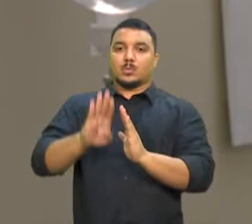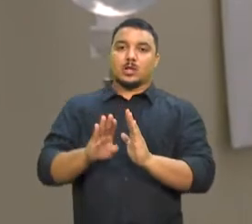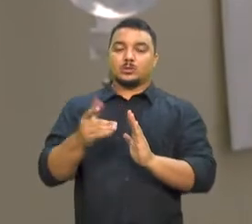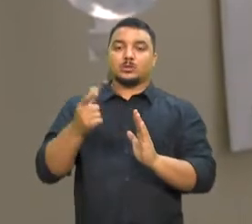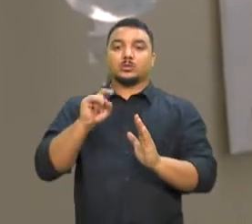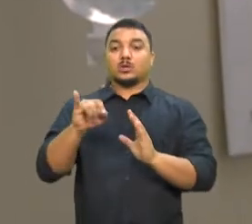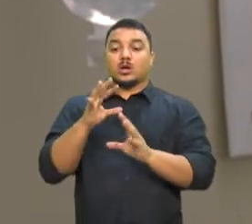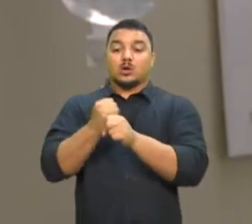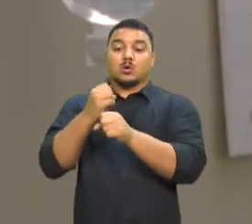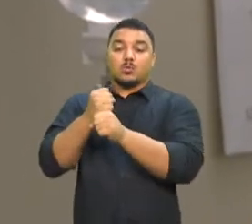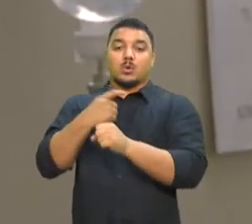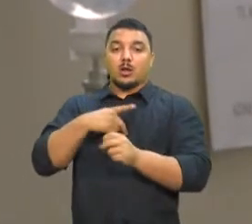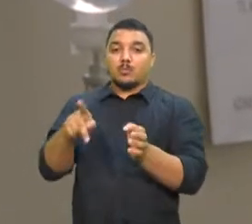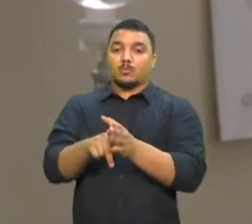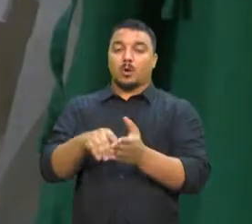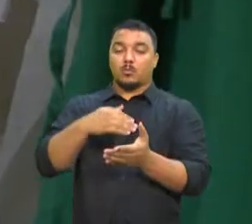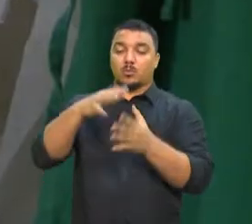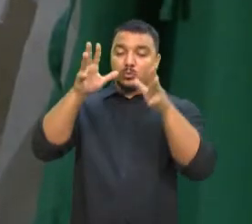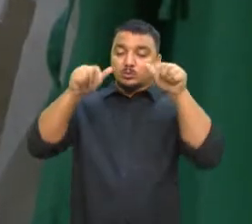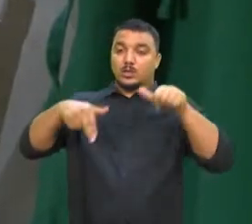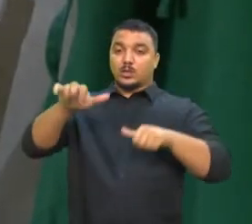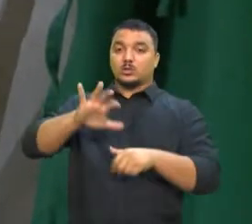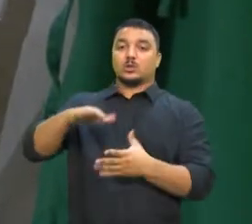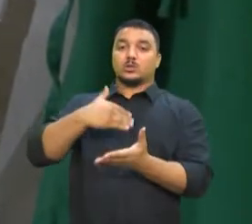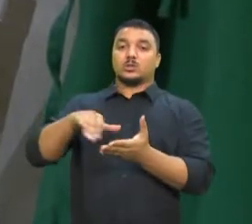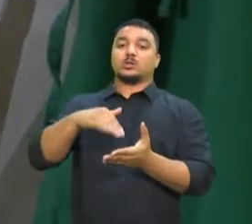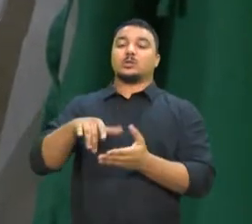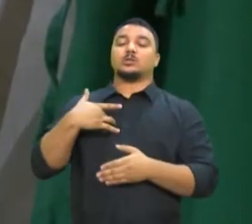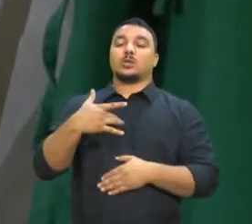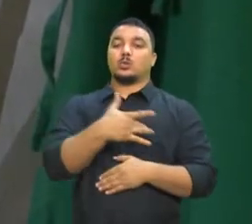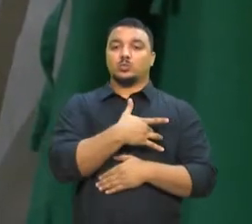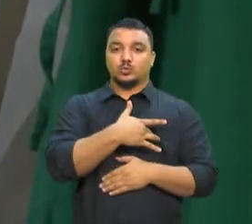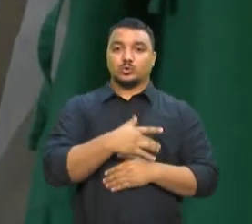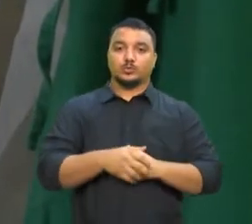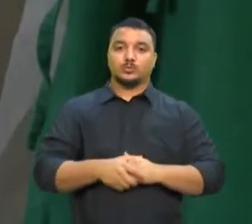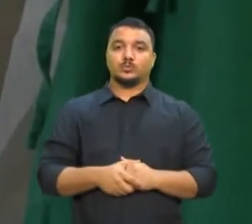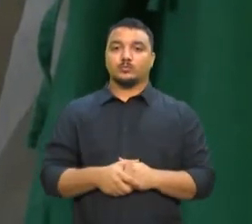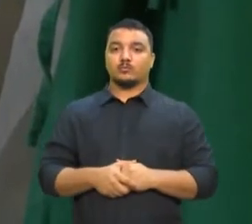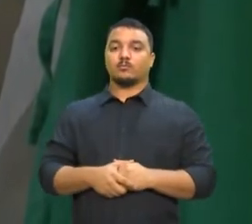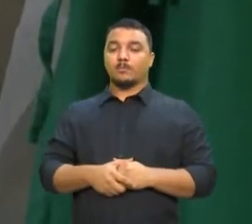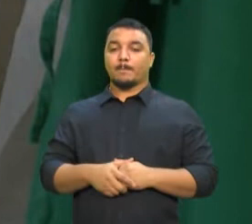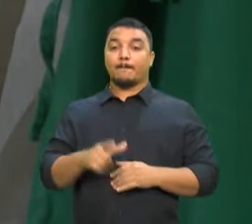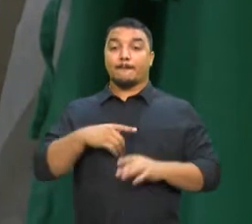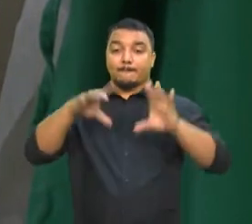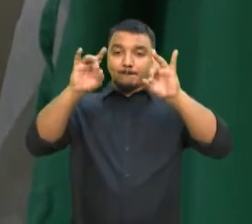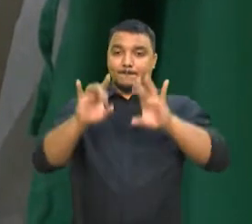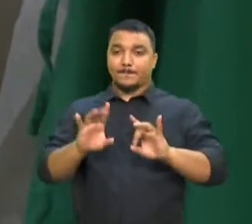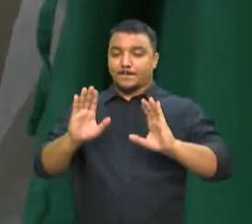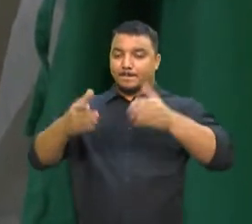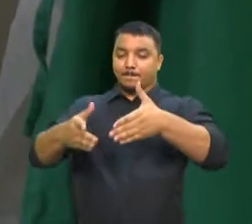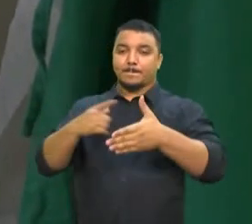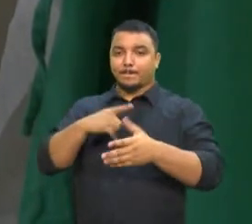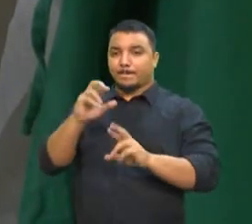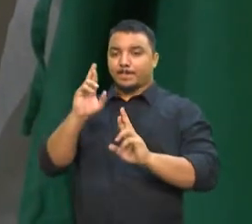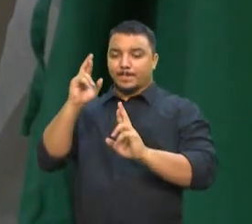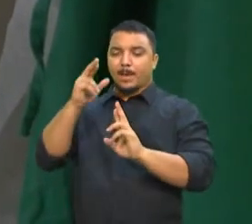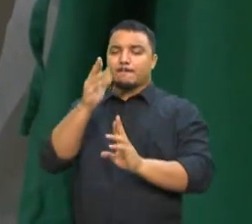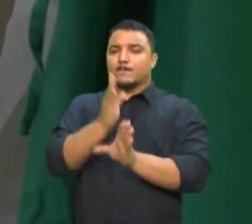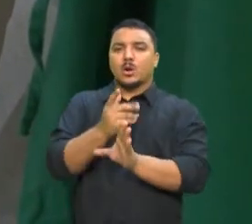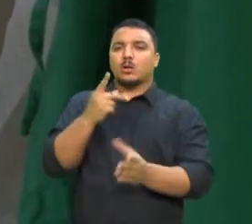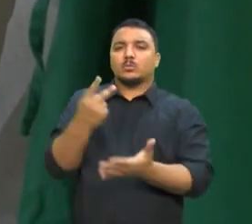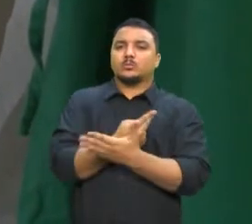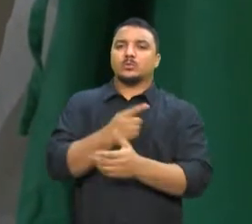acordo com dados do Conselho Nacional de Secretários de Saúde. Especialistas citam reflexos diretos